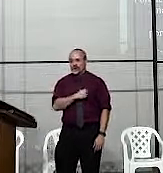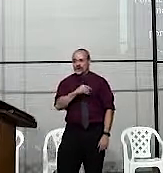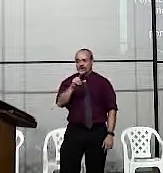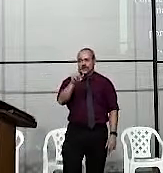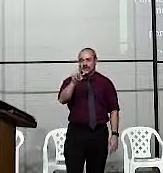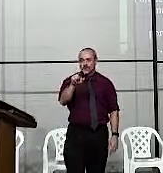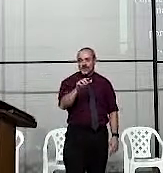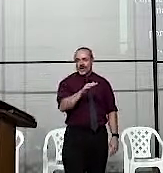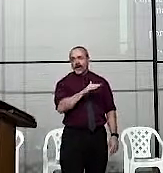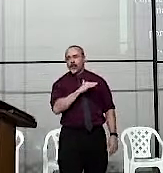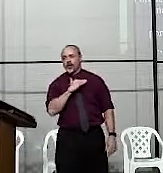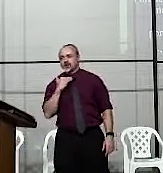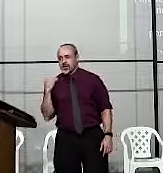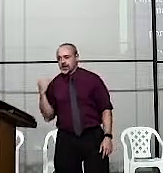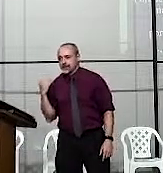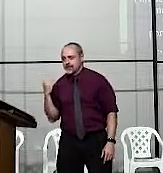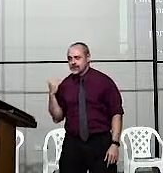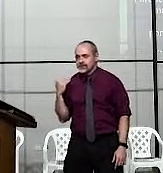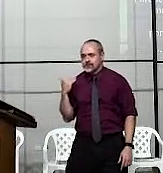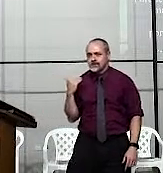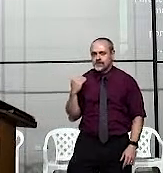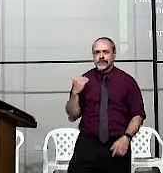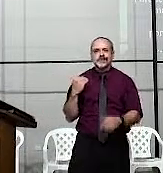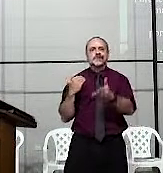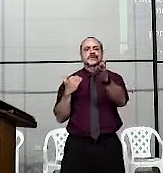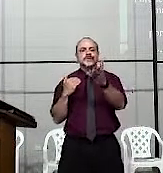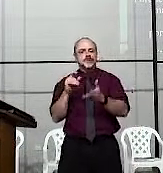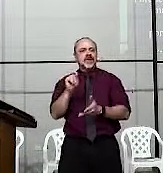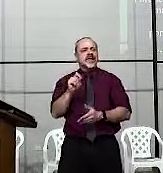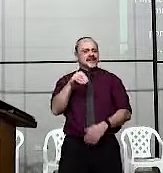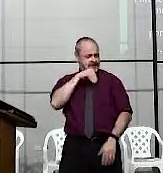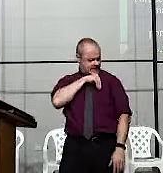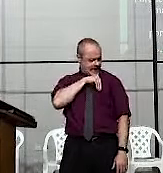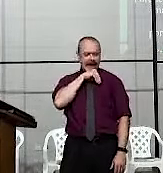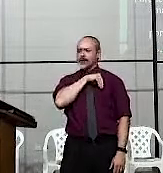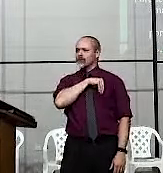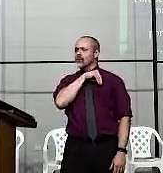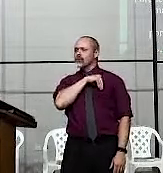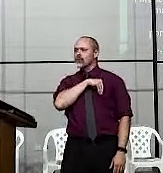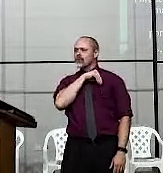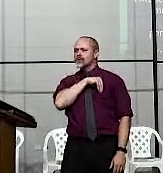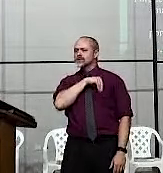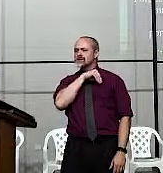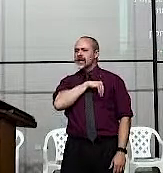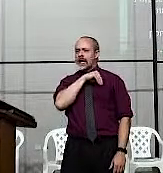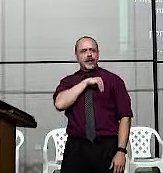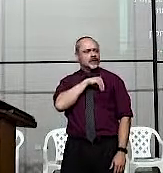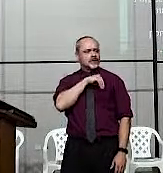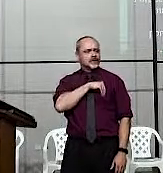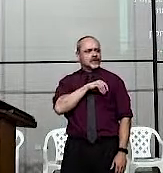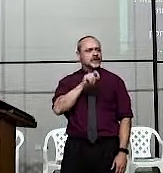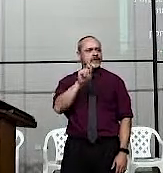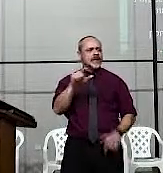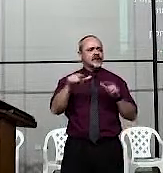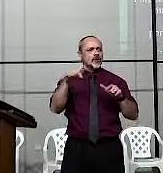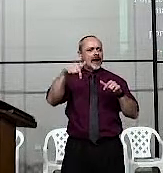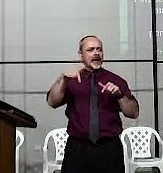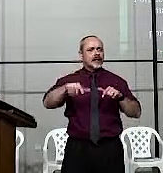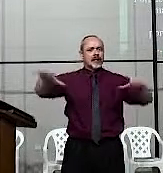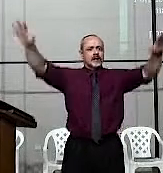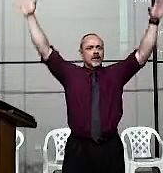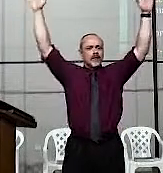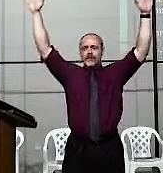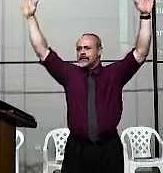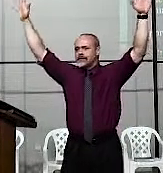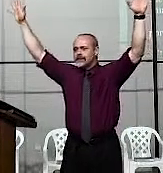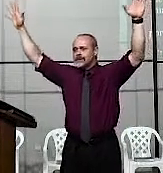pecado é a morte. O que é salário? Salário. Quem trabalha